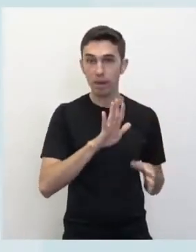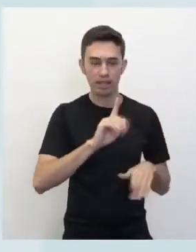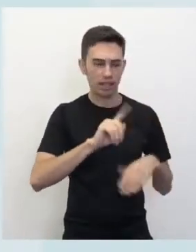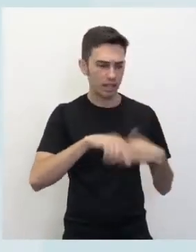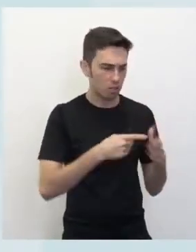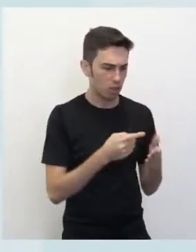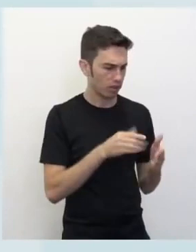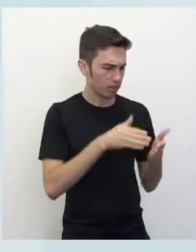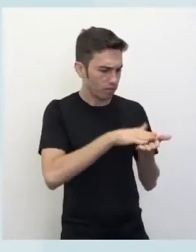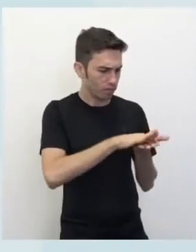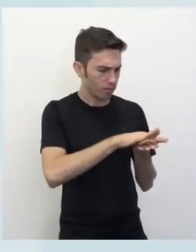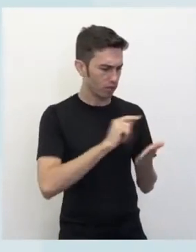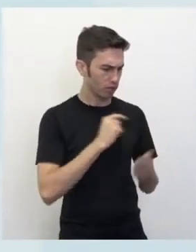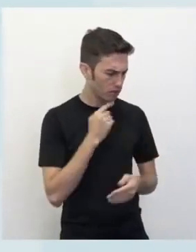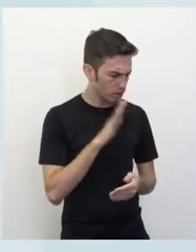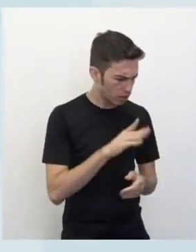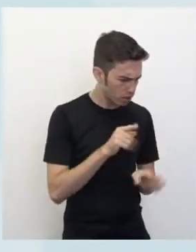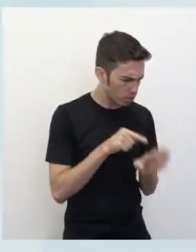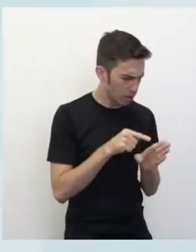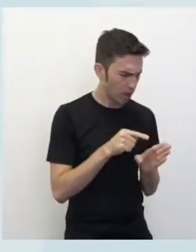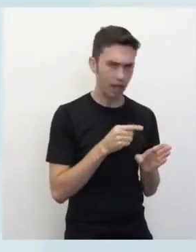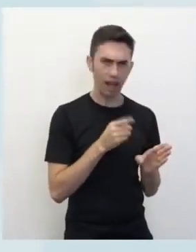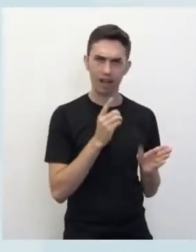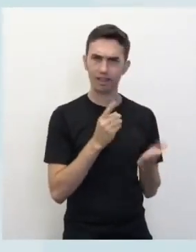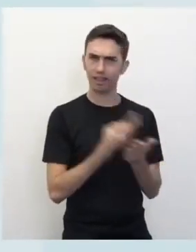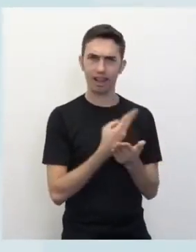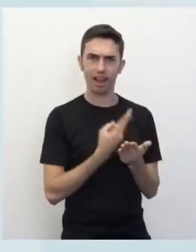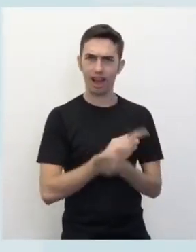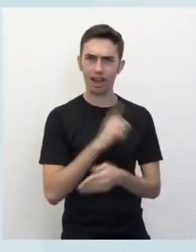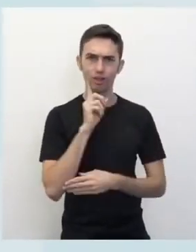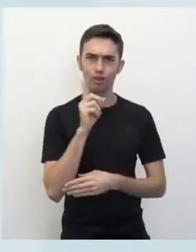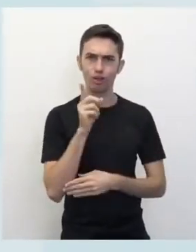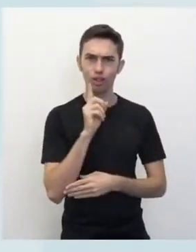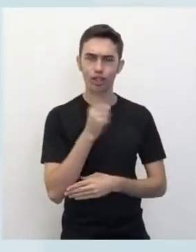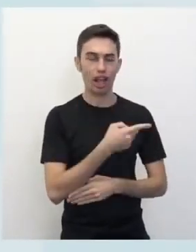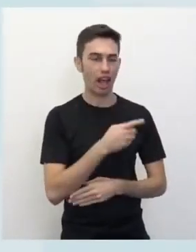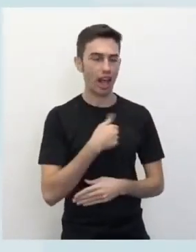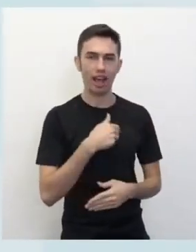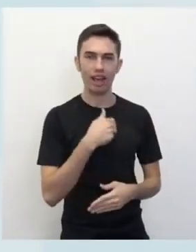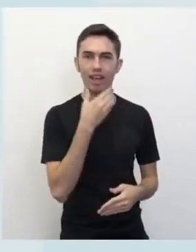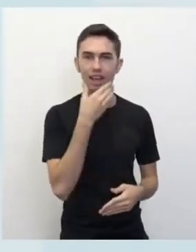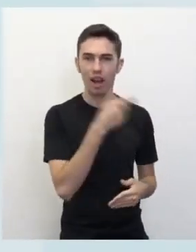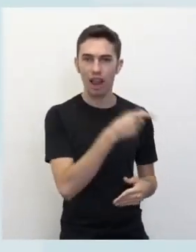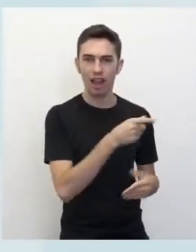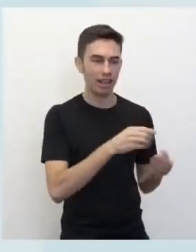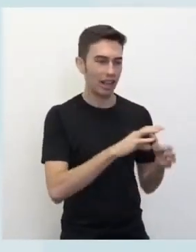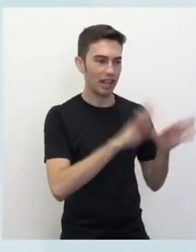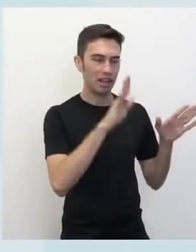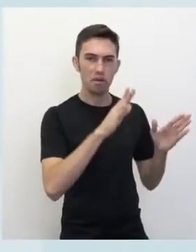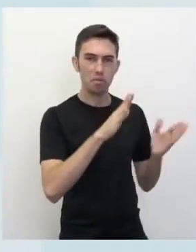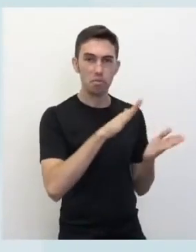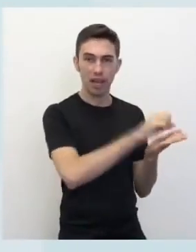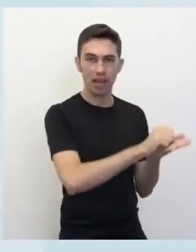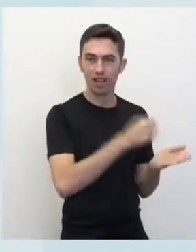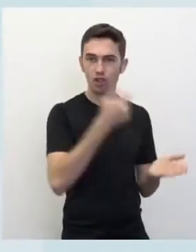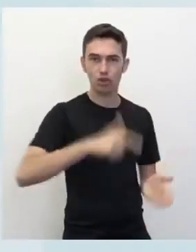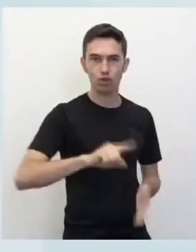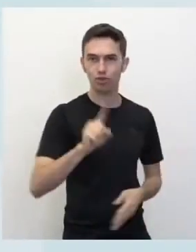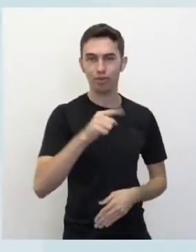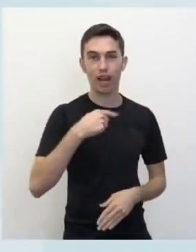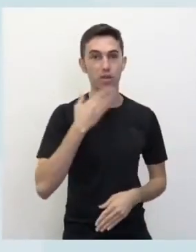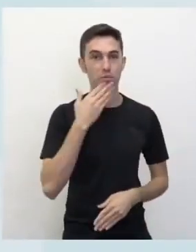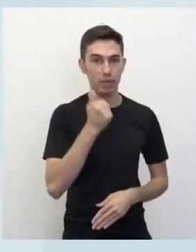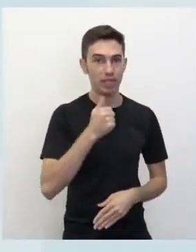por causa da data errada na certidão, Raimundo não conseguiu providenciar o que precisava. Foi necessário entrar